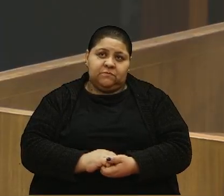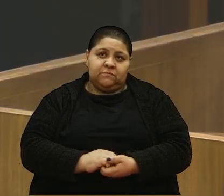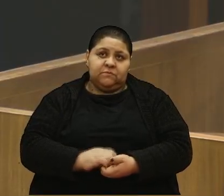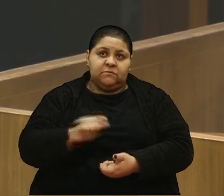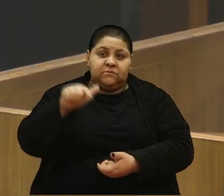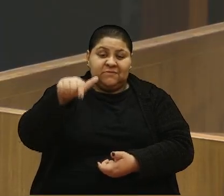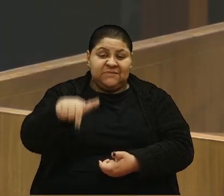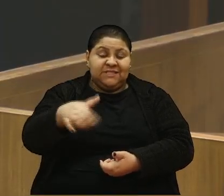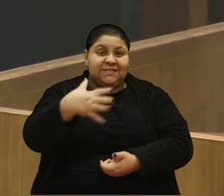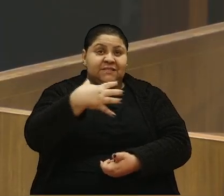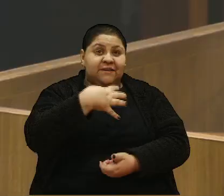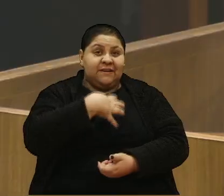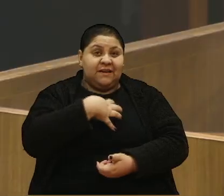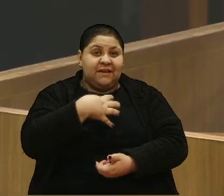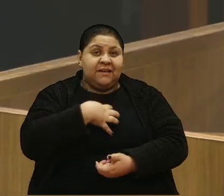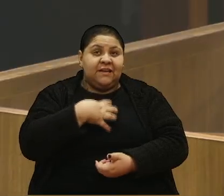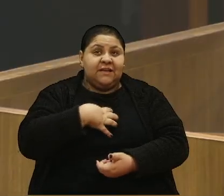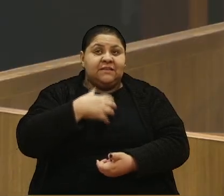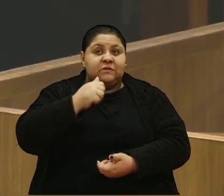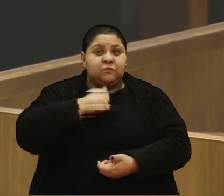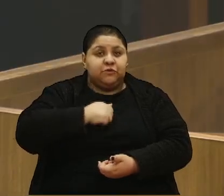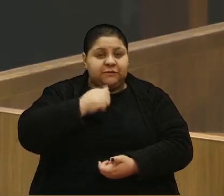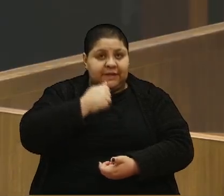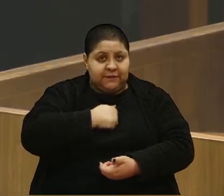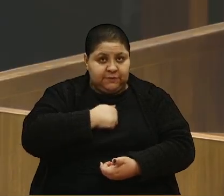esse jeito, né, essa humildade